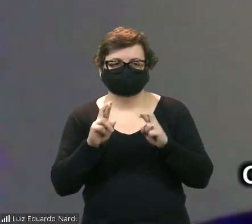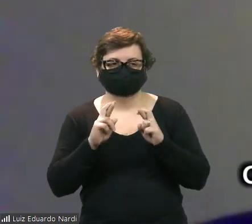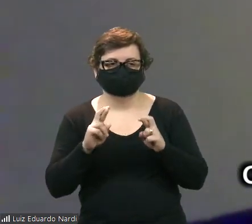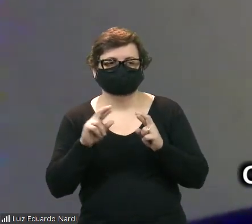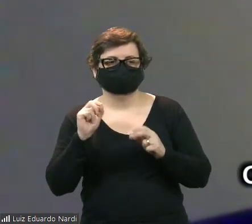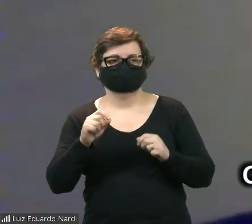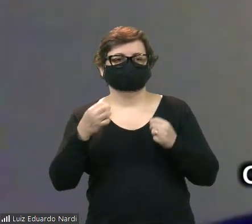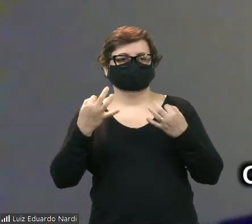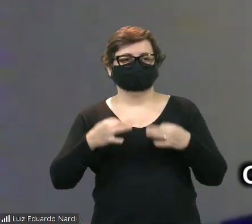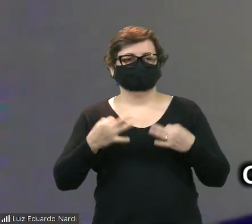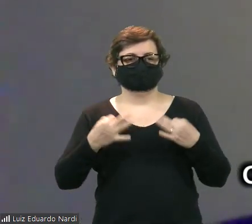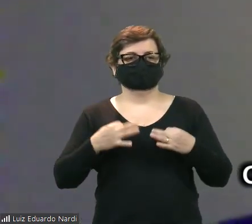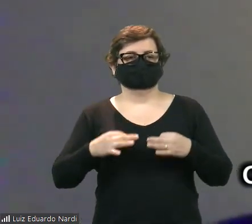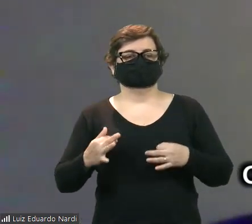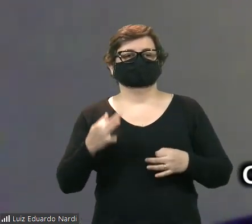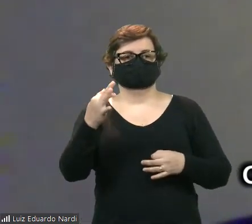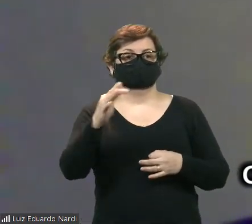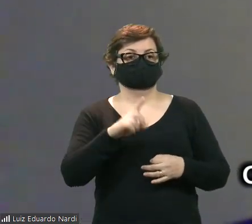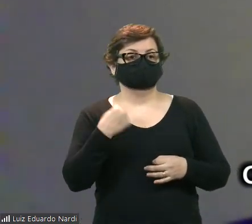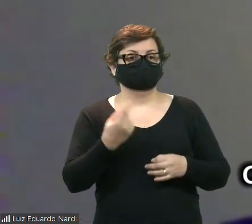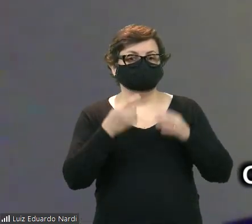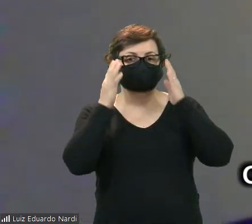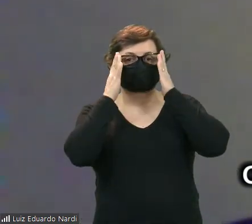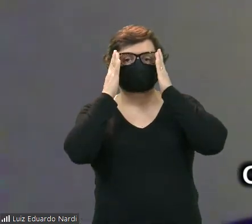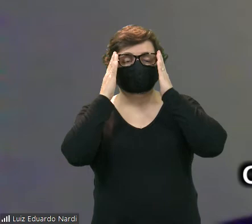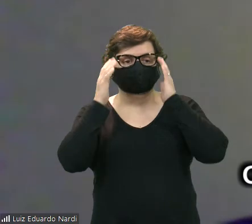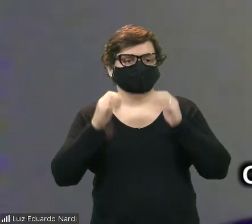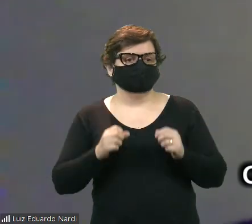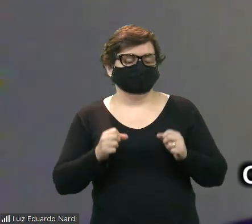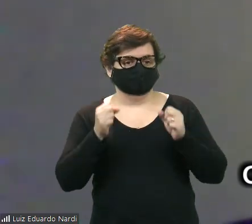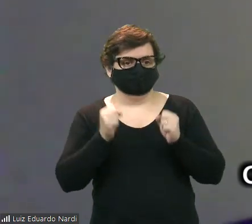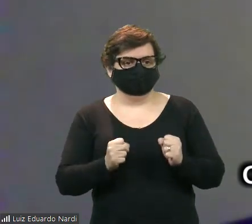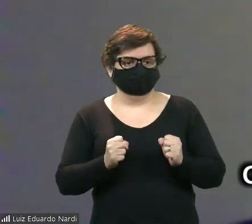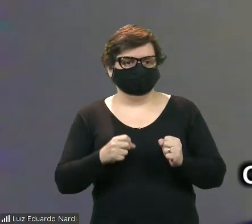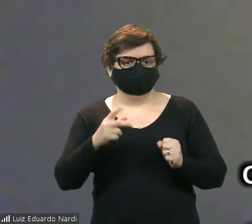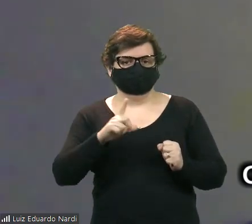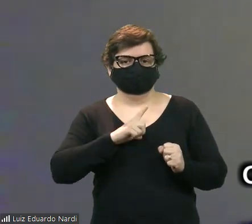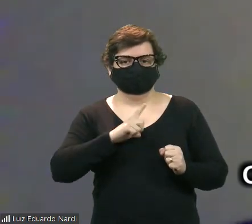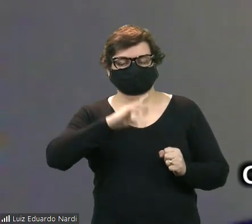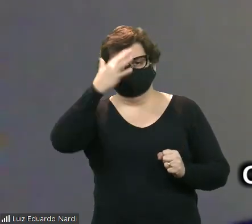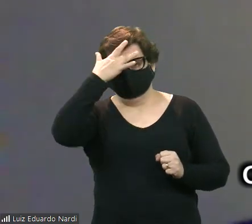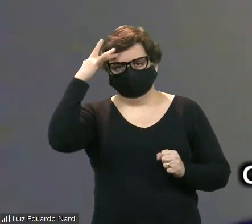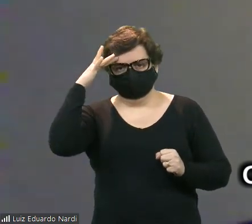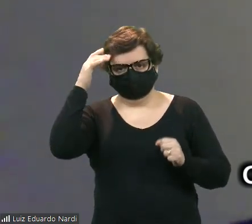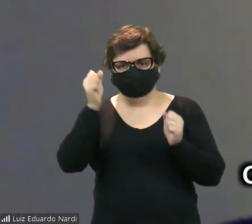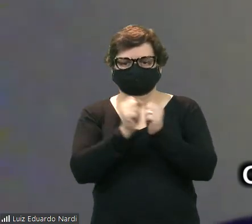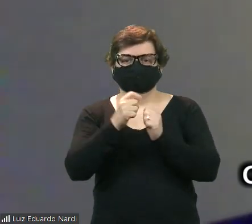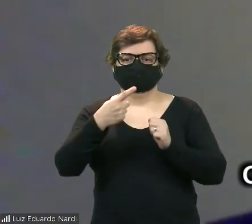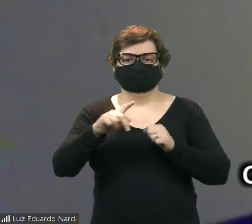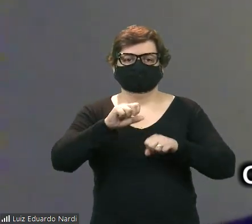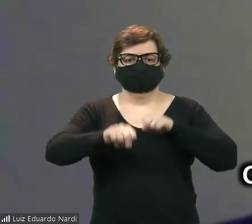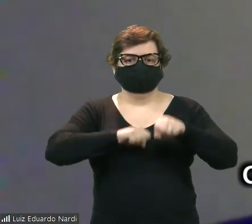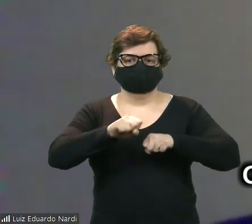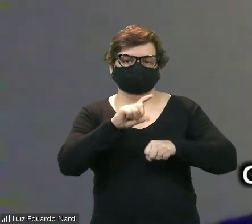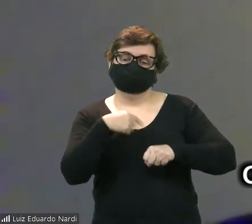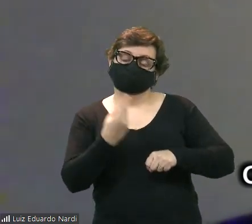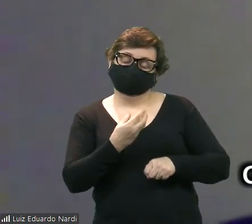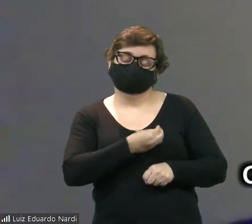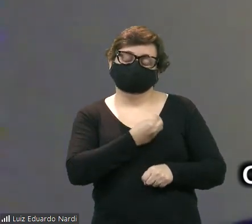futuro nós possamos ter os trabalhadores com suas bicicletas, nós vamos viver um novo